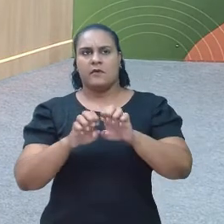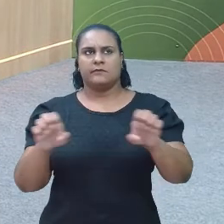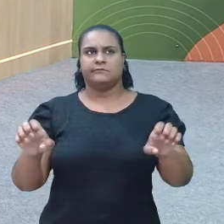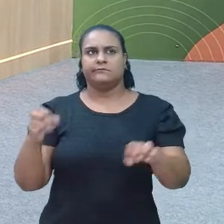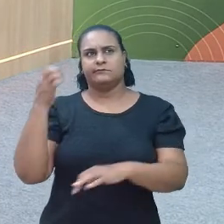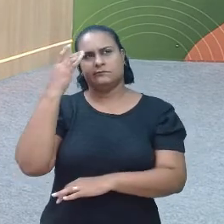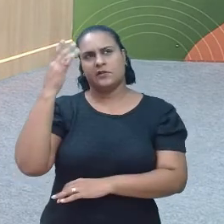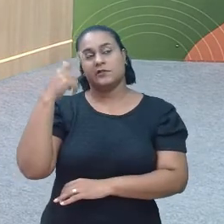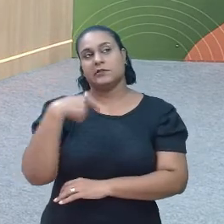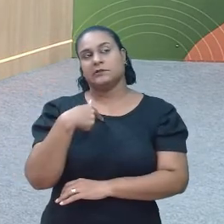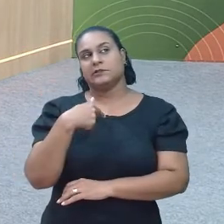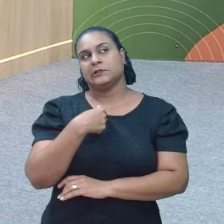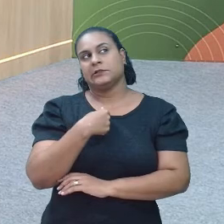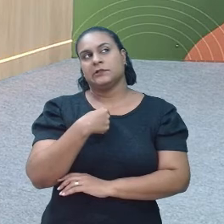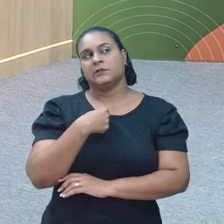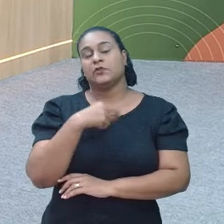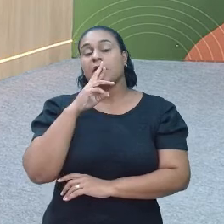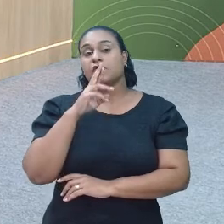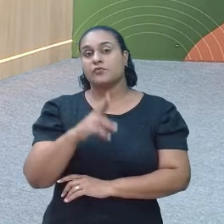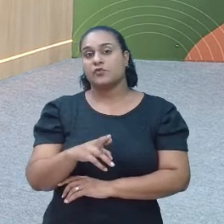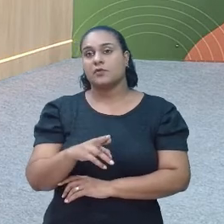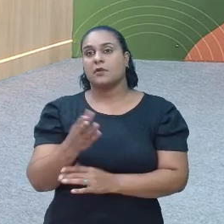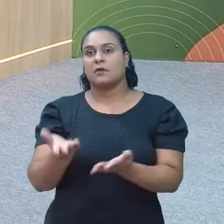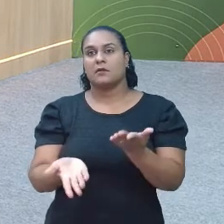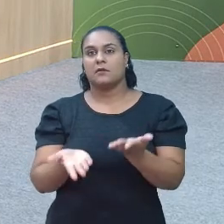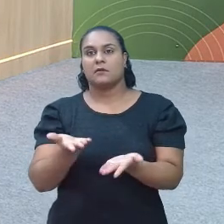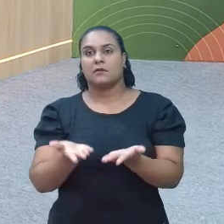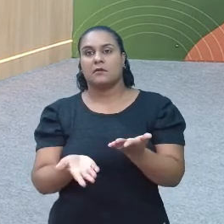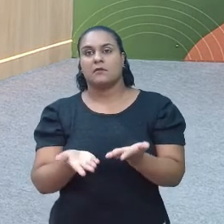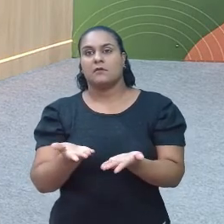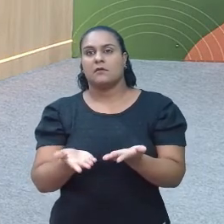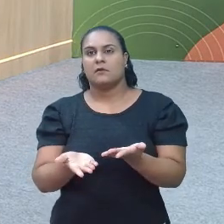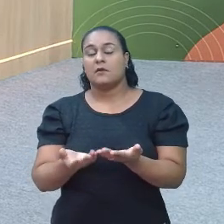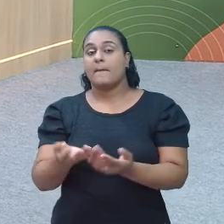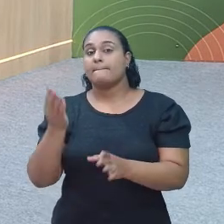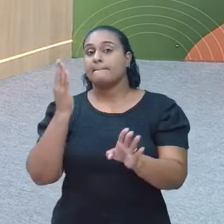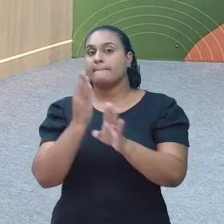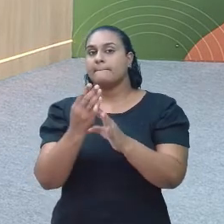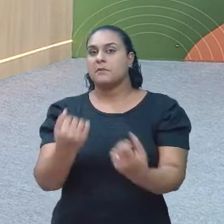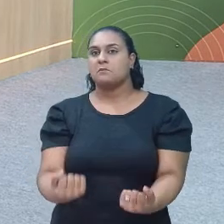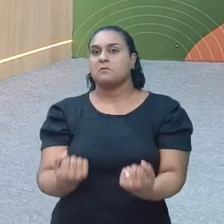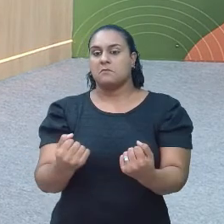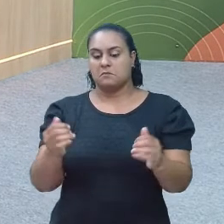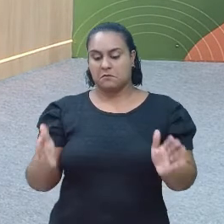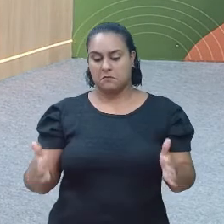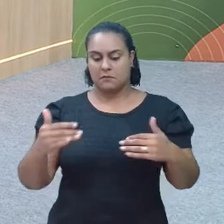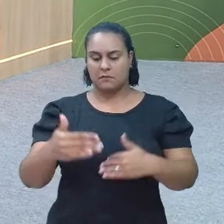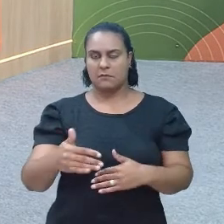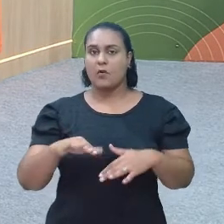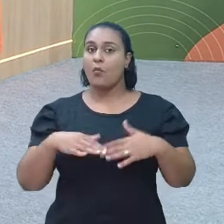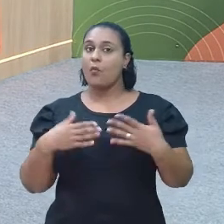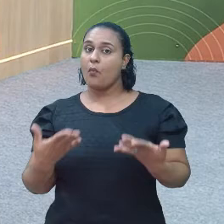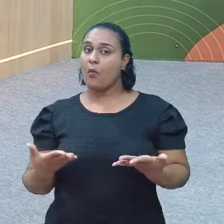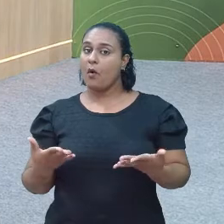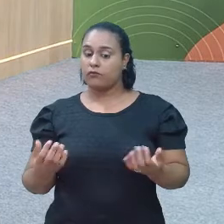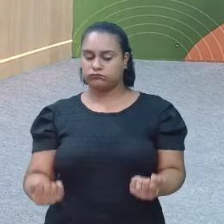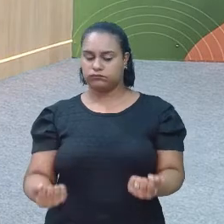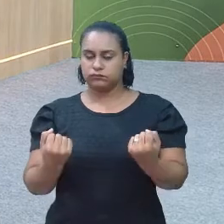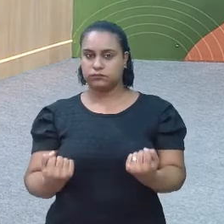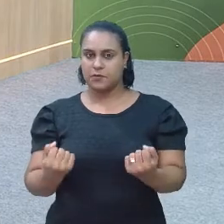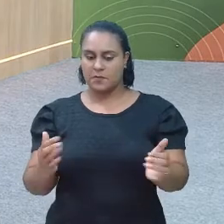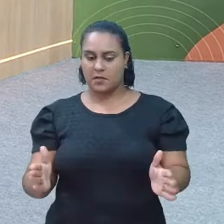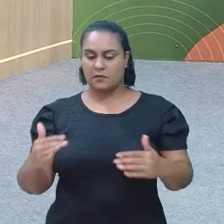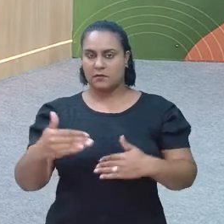estou querendo resolver aquele equilíbrio ali para descobrir o peso da caixa, né? Então, qual é o peso dessa